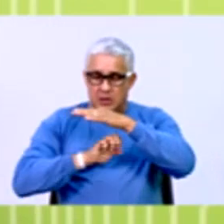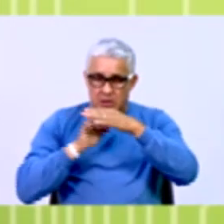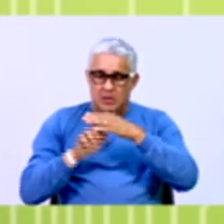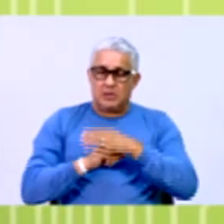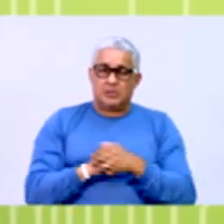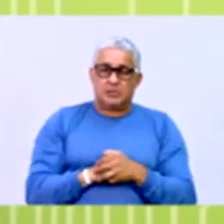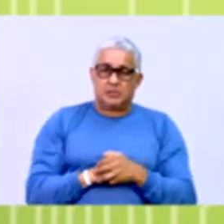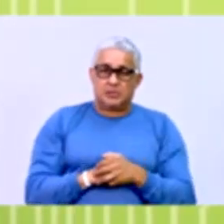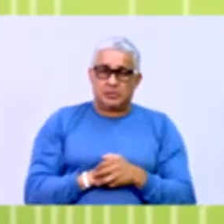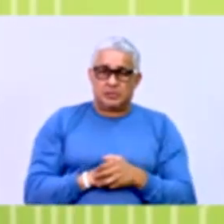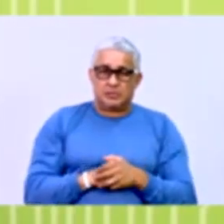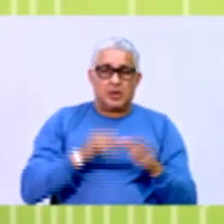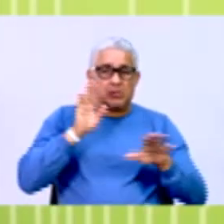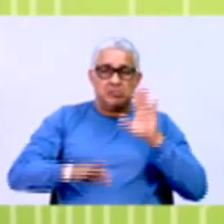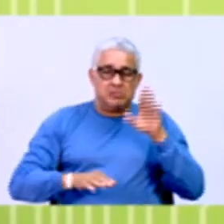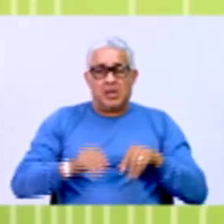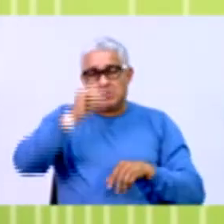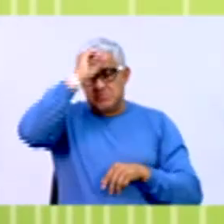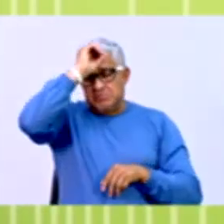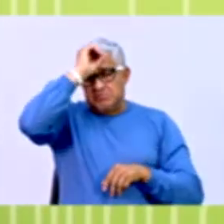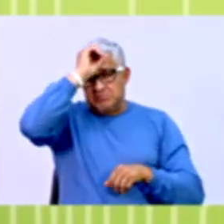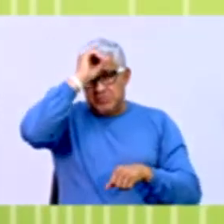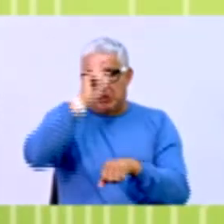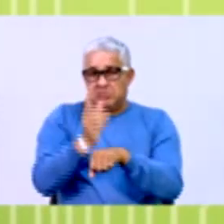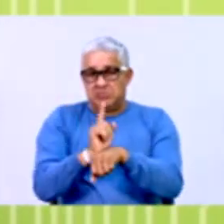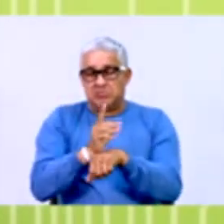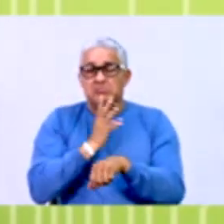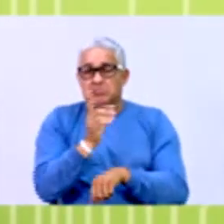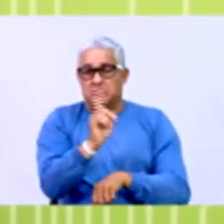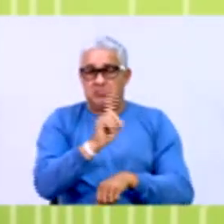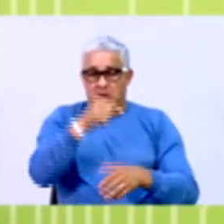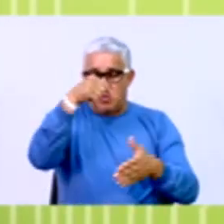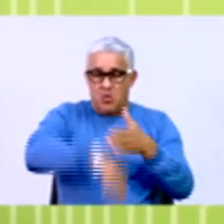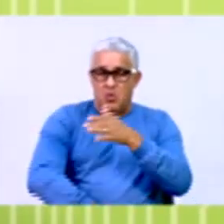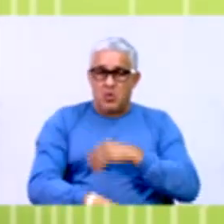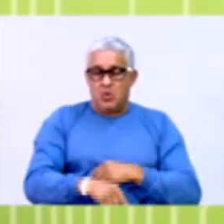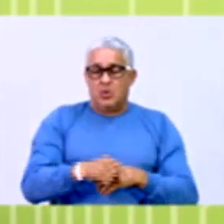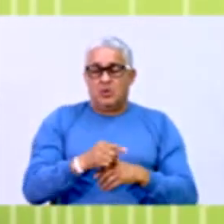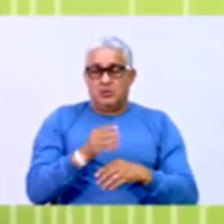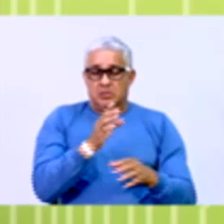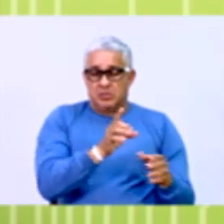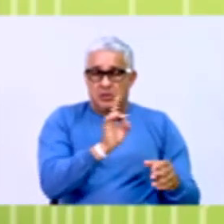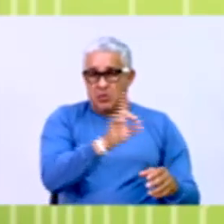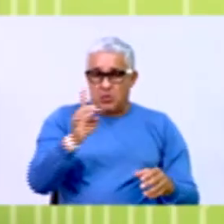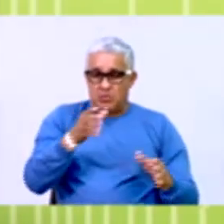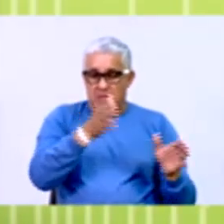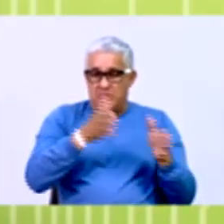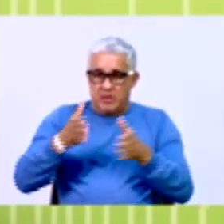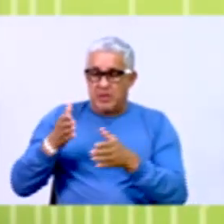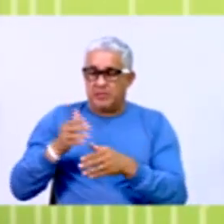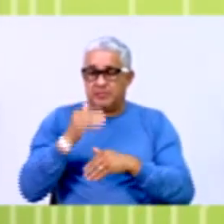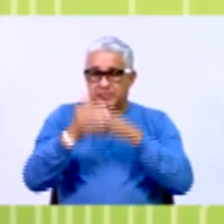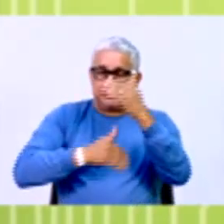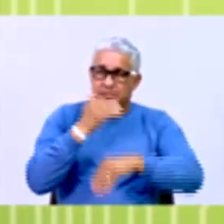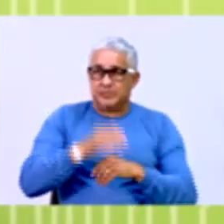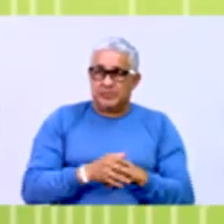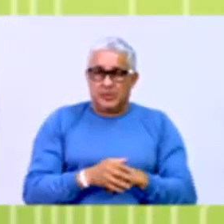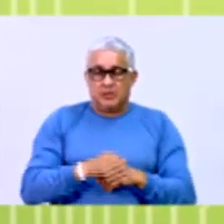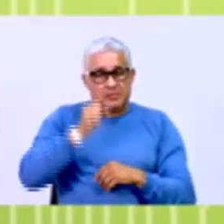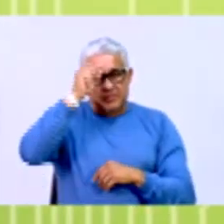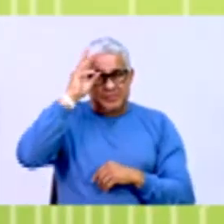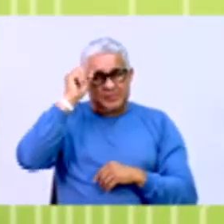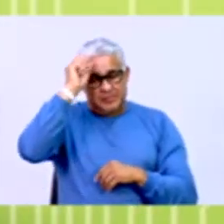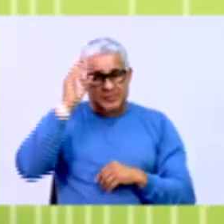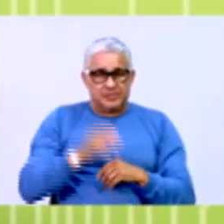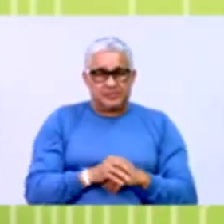nem o próprio gestor ele conhece a profundidade de cada um daqueles processos, porque o gestor ele não lida o dia a dia com